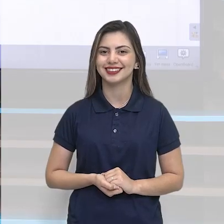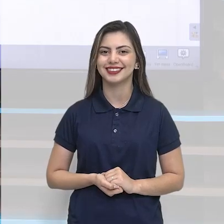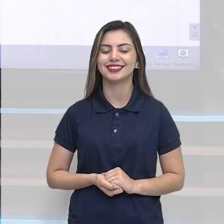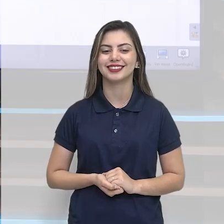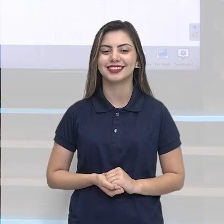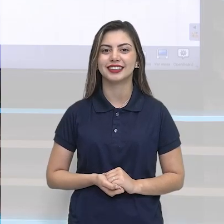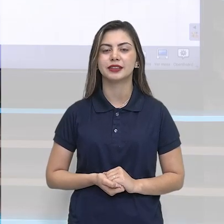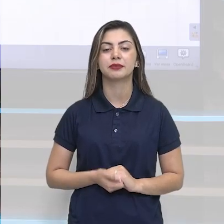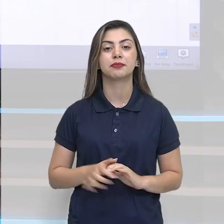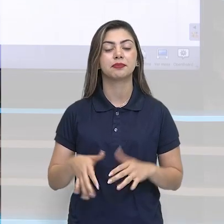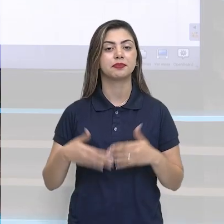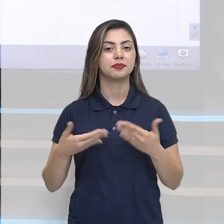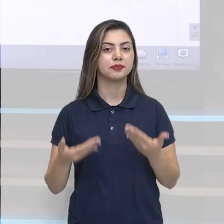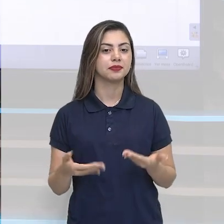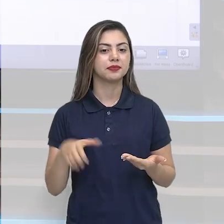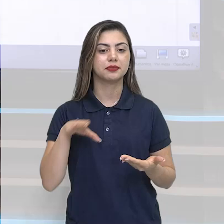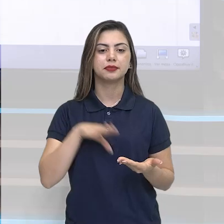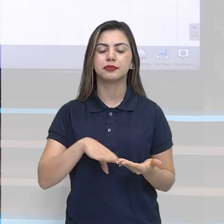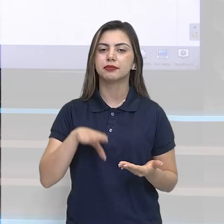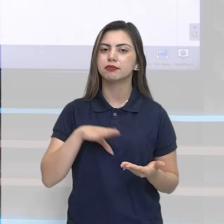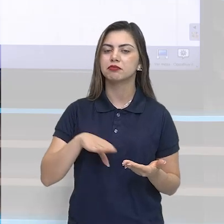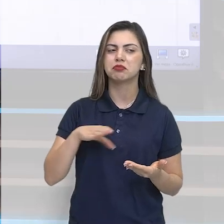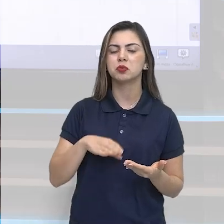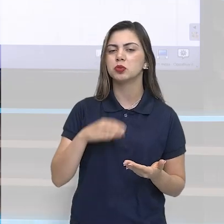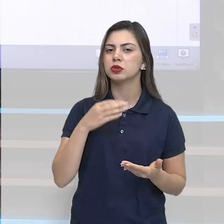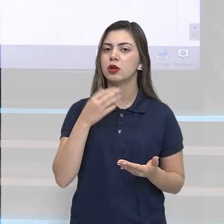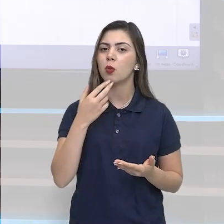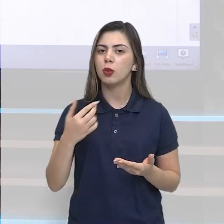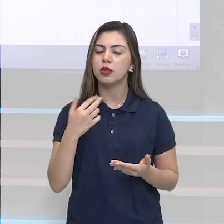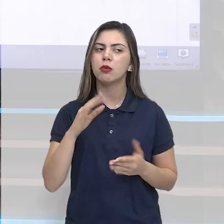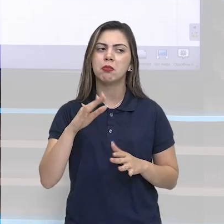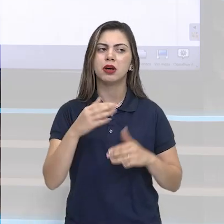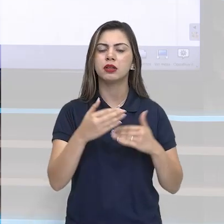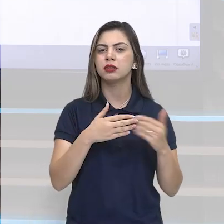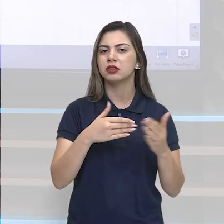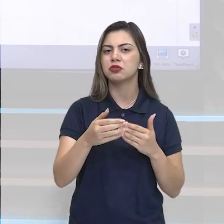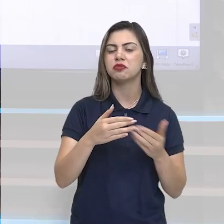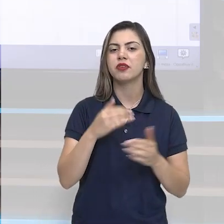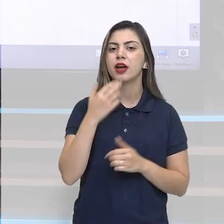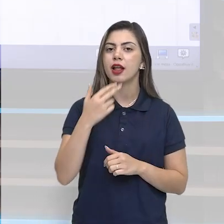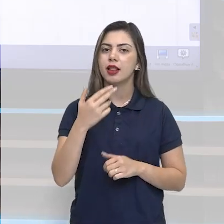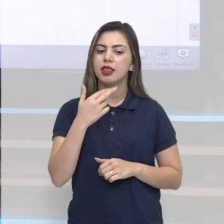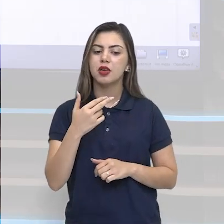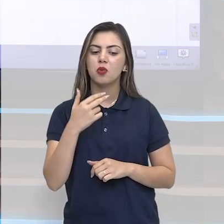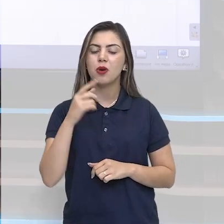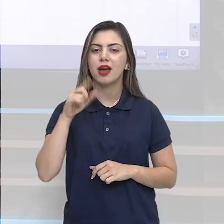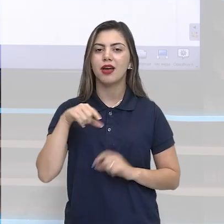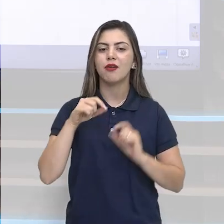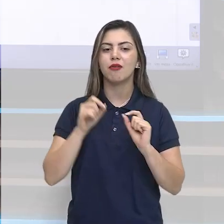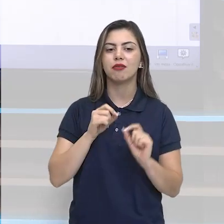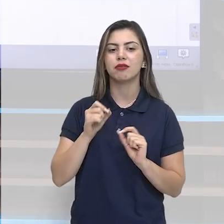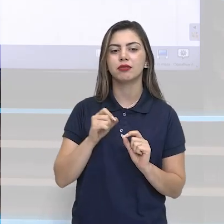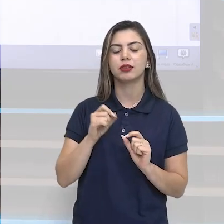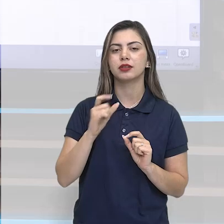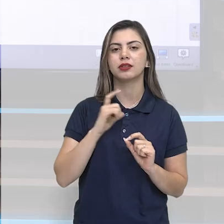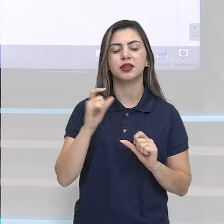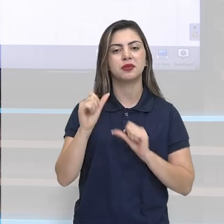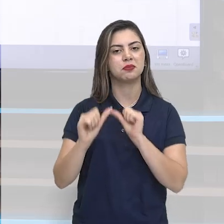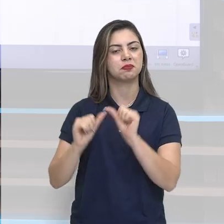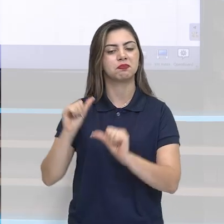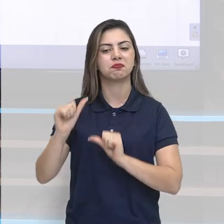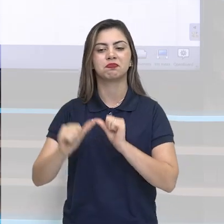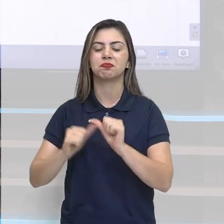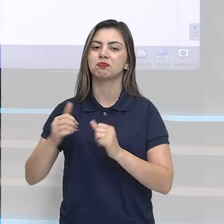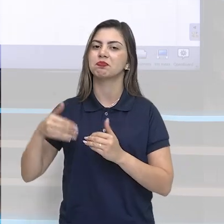Pessoal, a língua portuguesa e qualquer outra língua é um organismo vivo em constante